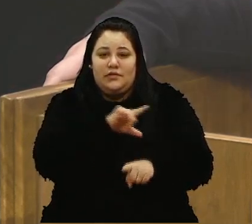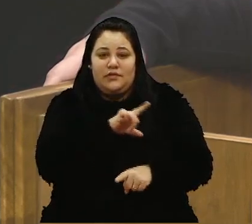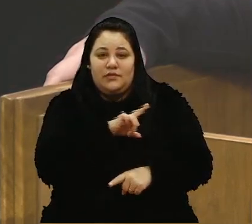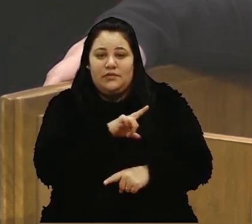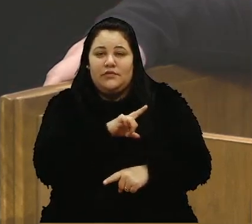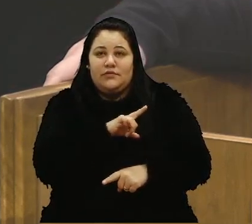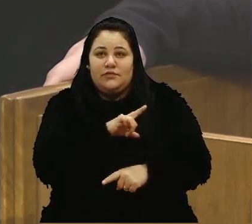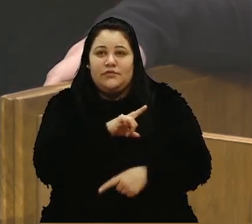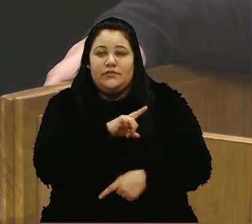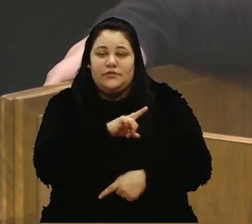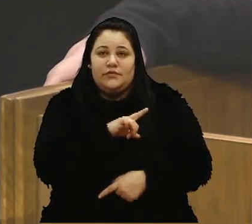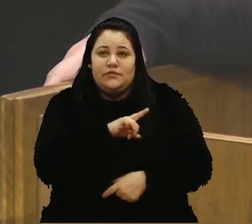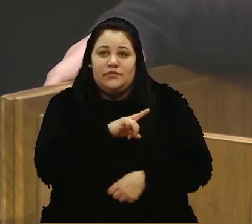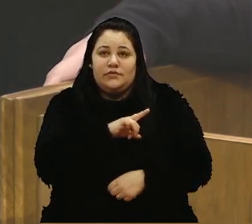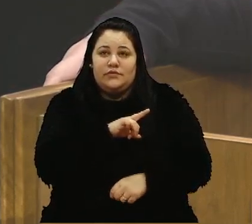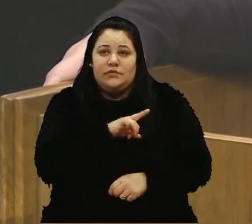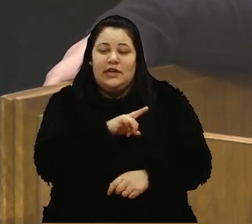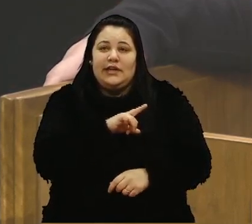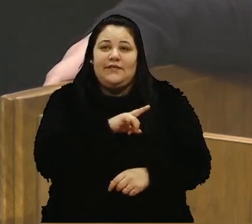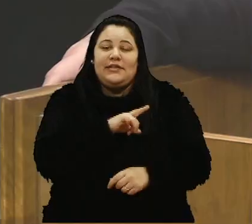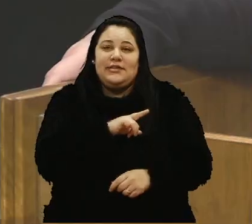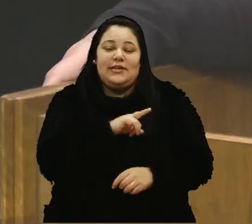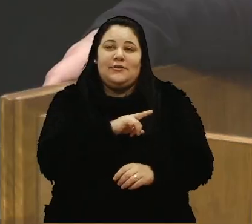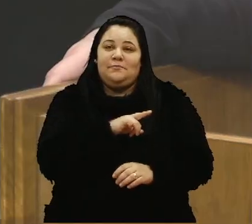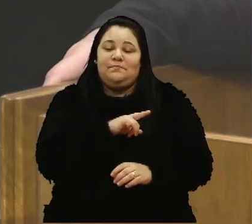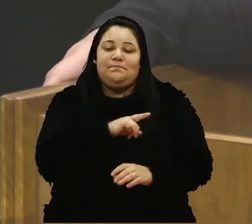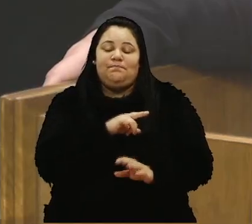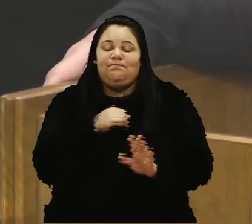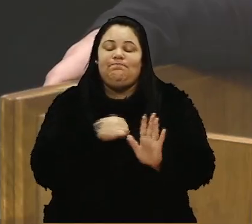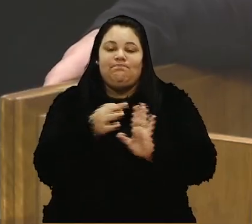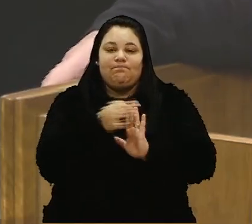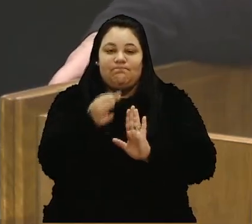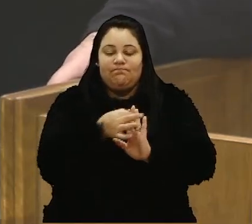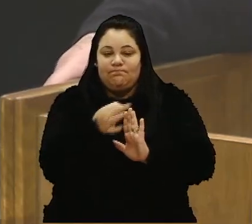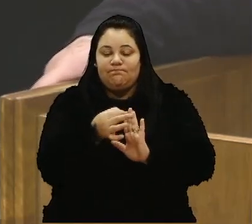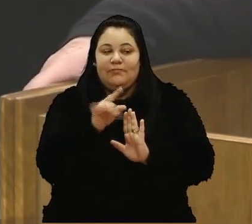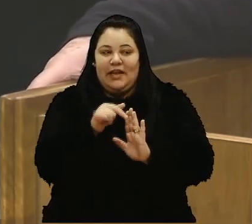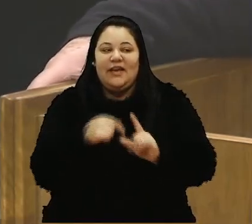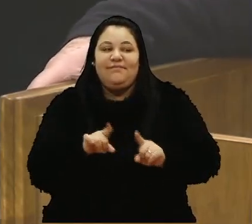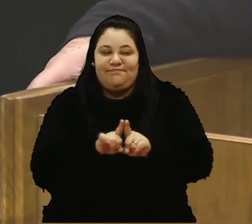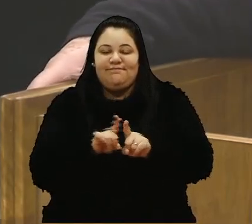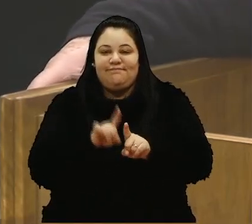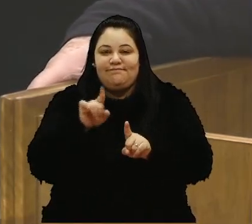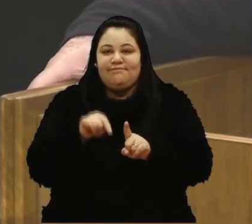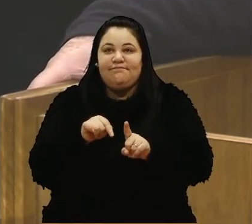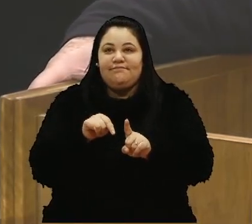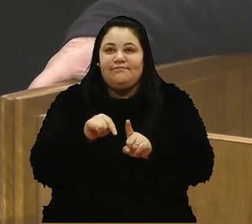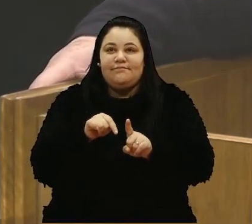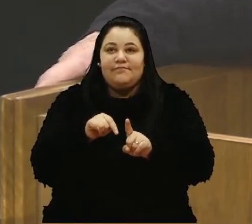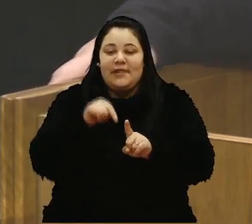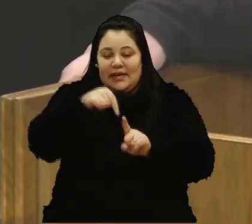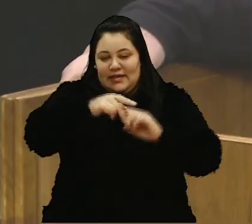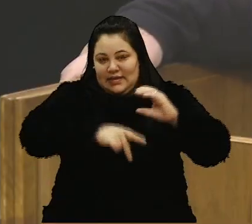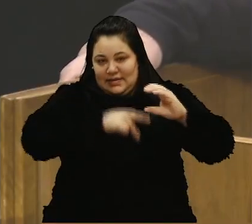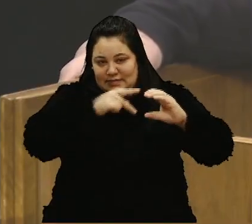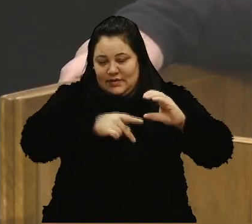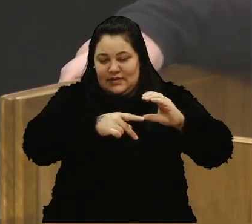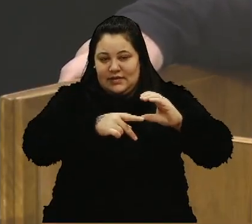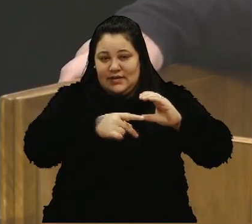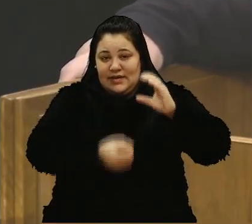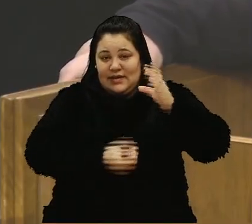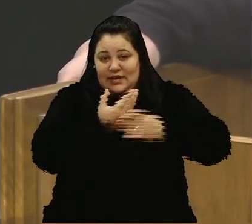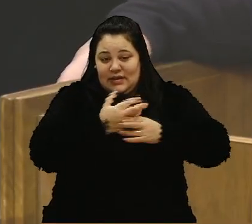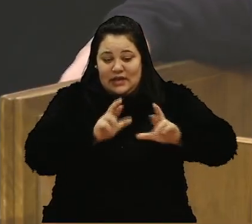a sugestão que ele apresentasse um projeto de lei na Assembleia Legislativa criando a